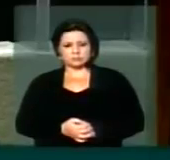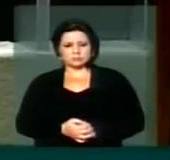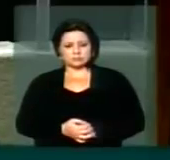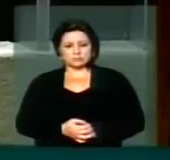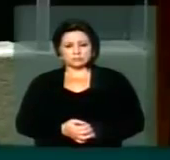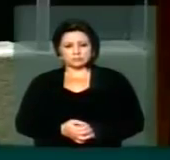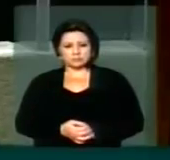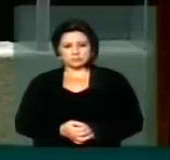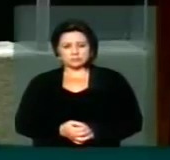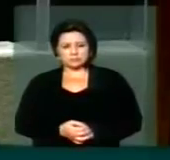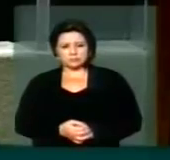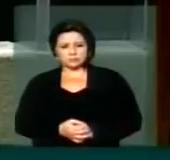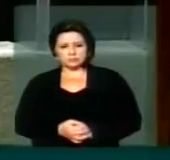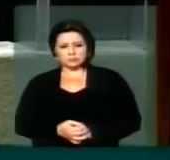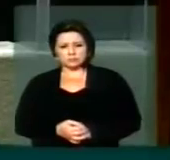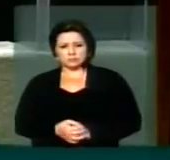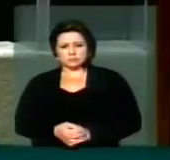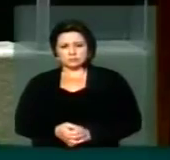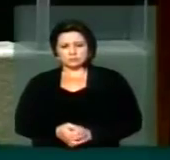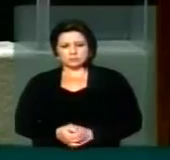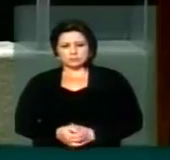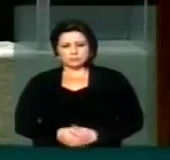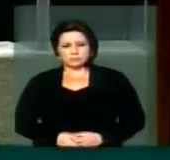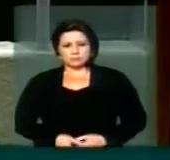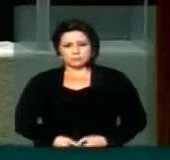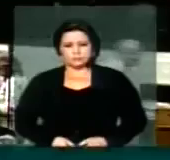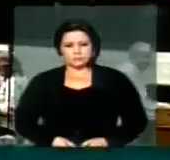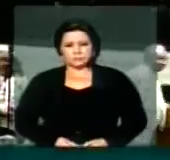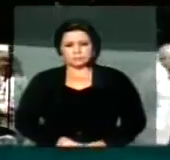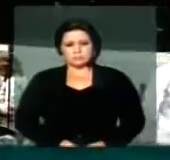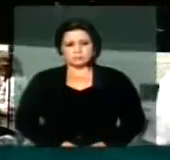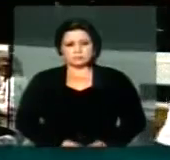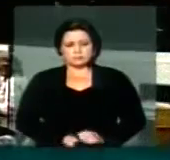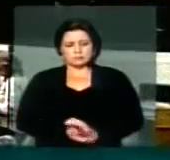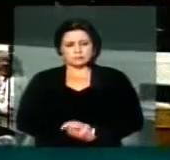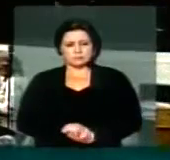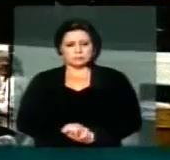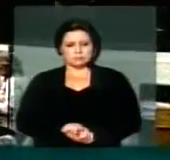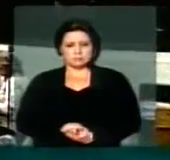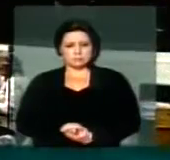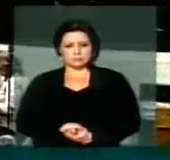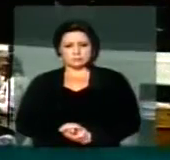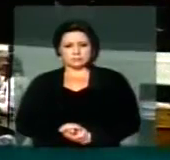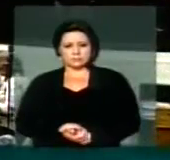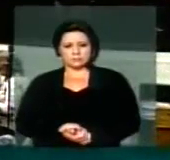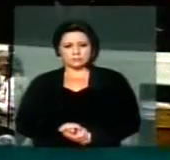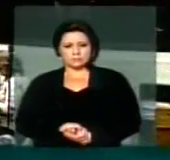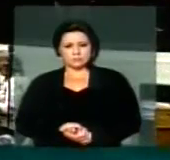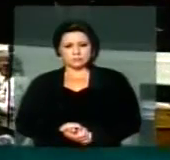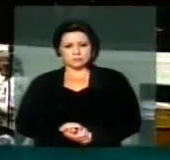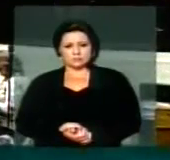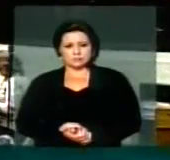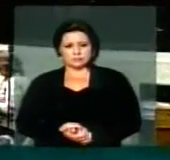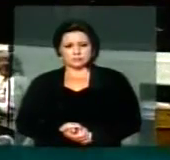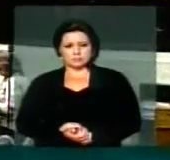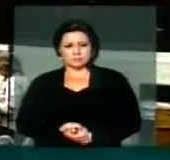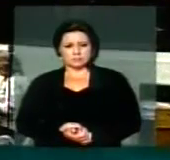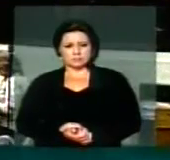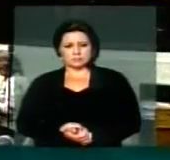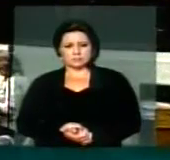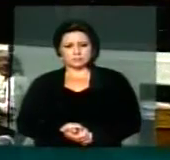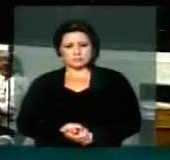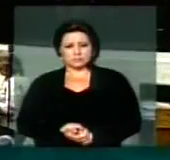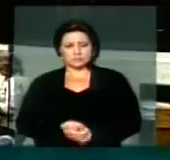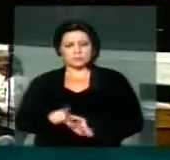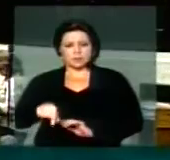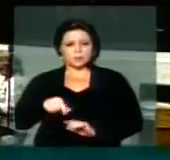Senhor presidente, vamos encerrar a votação. Questão de ordem. A votação, presidente. Antes de encerrar a votação, questão de ordem. Tem uma coisa grave acontecendo aqui.